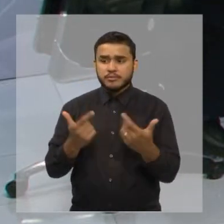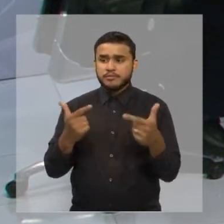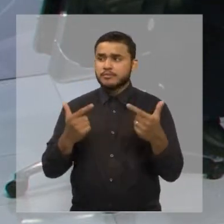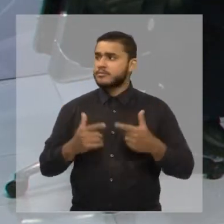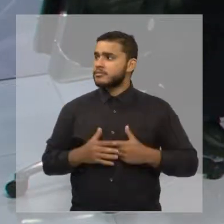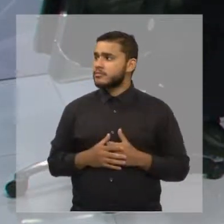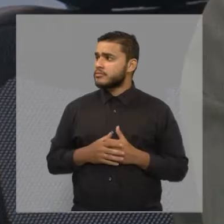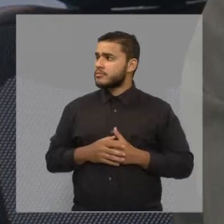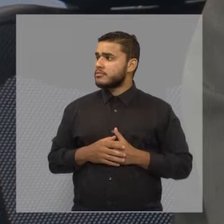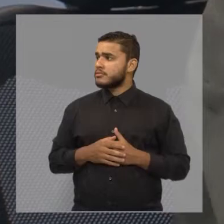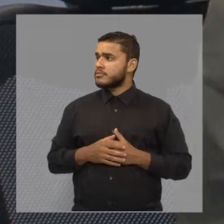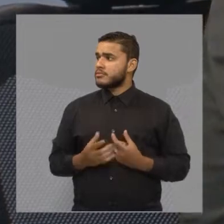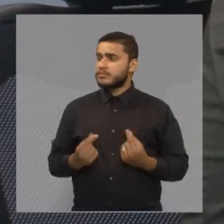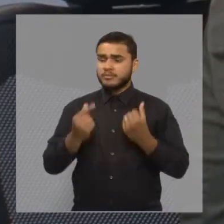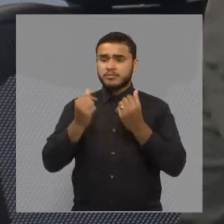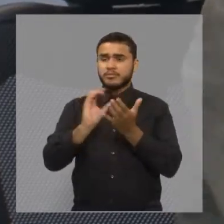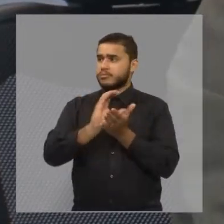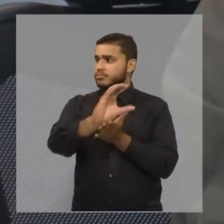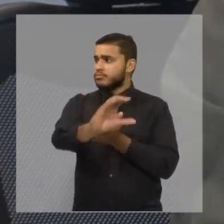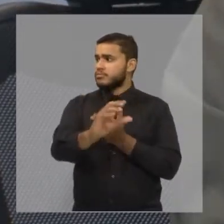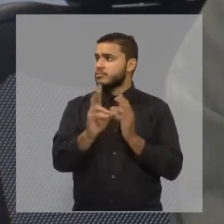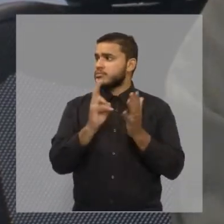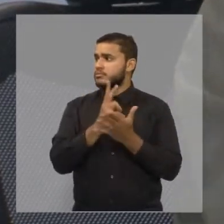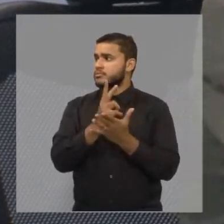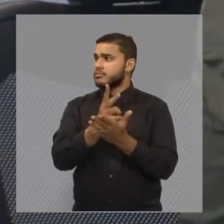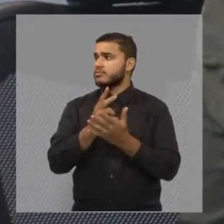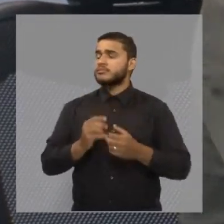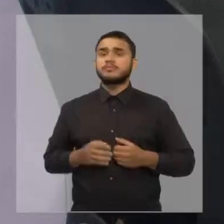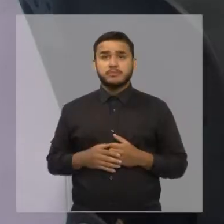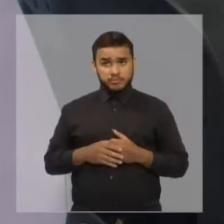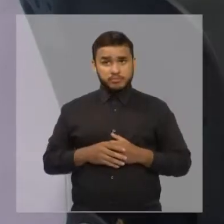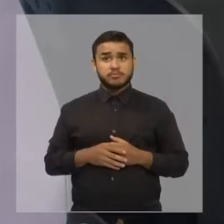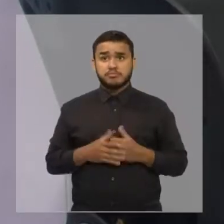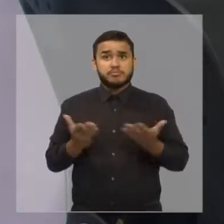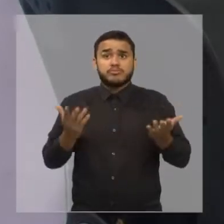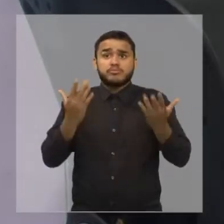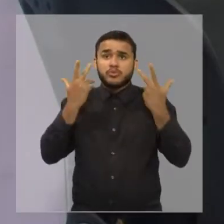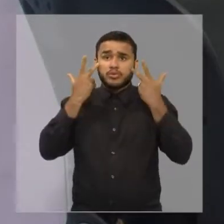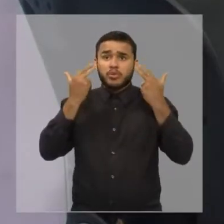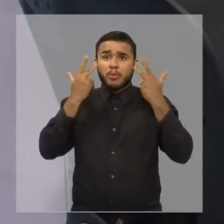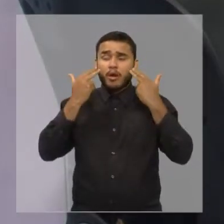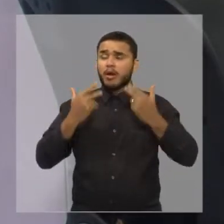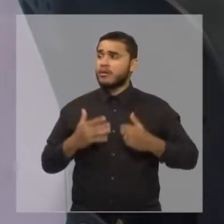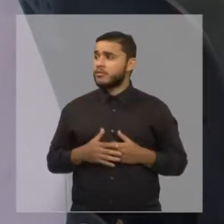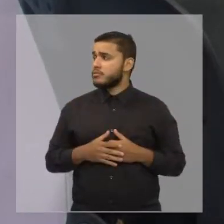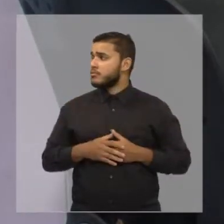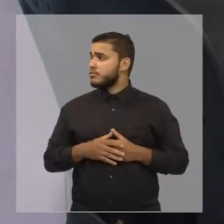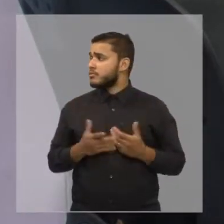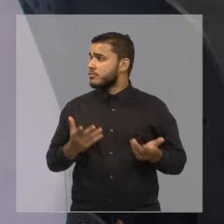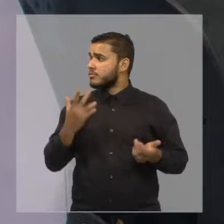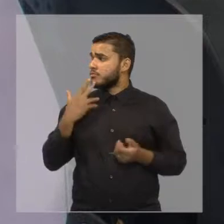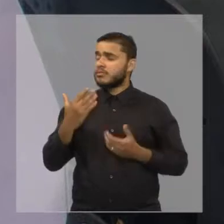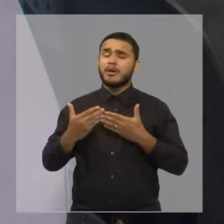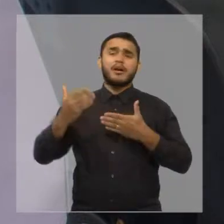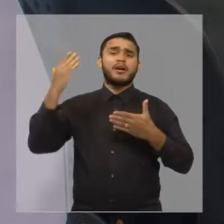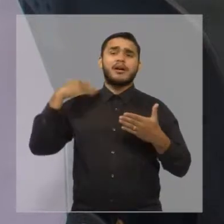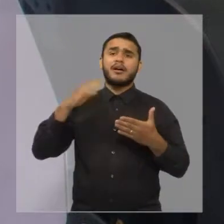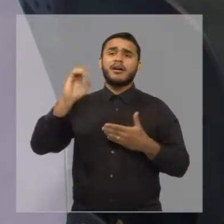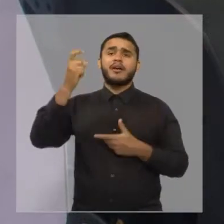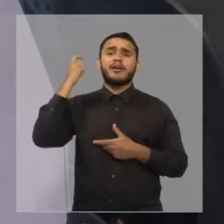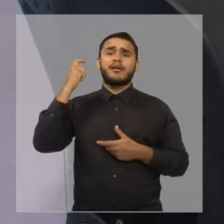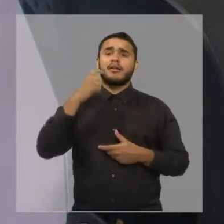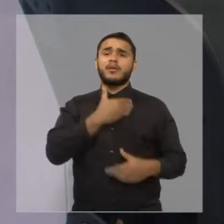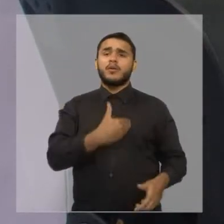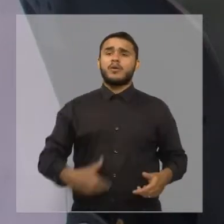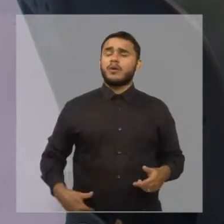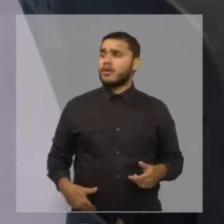Porque esses recursos eles já estavam todos governos anteriores pararam obras. Recursos estavam sendo gastos. Governos anteriores pararam obras, a Ferrovia Norte-Sul. Na verdade, o que a